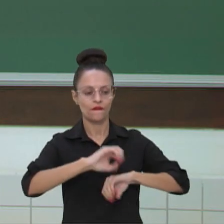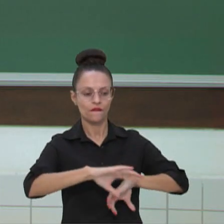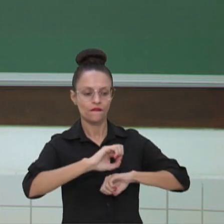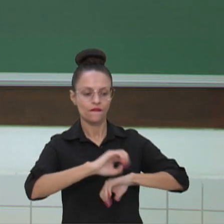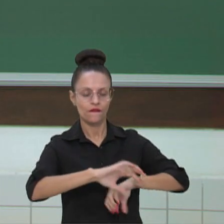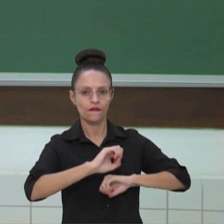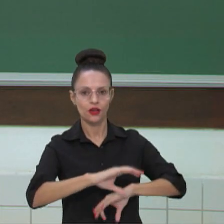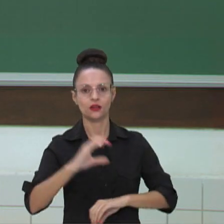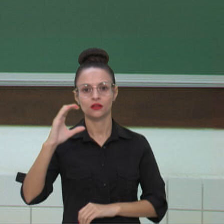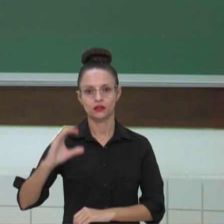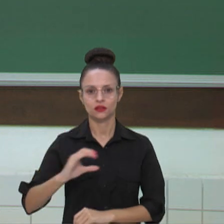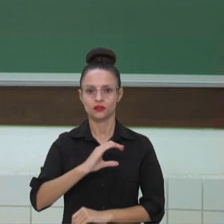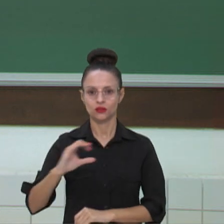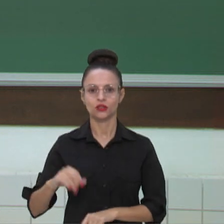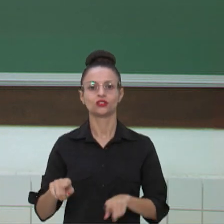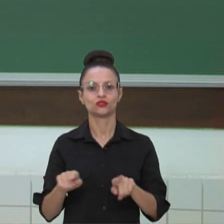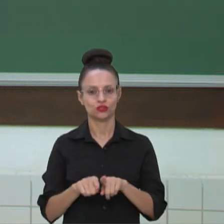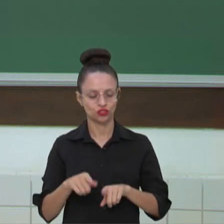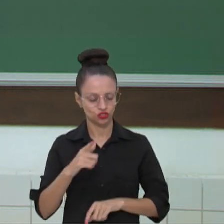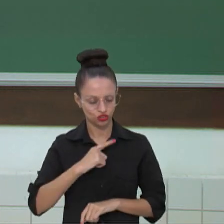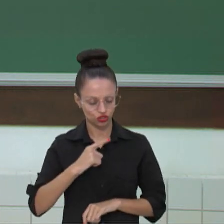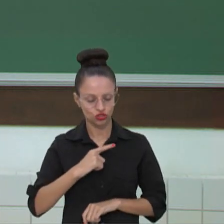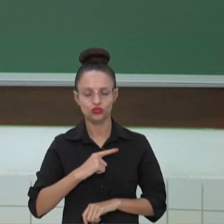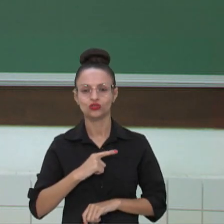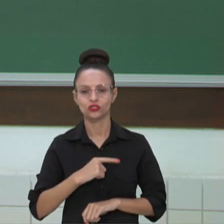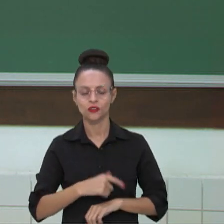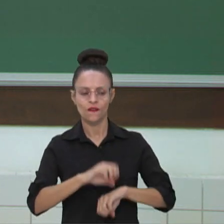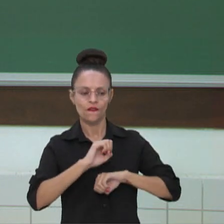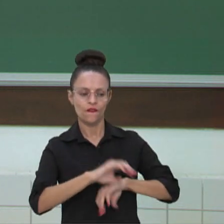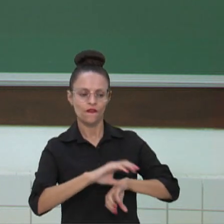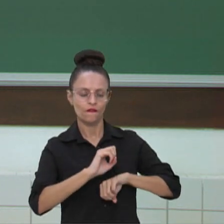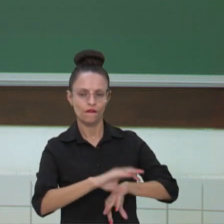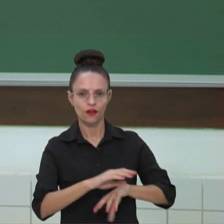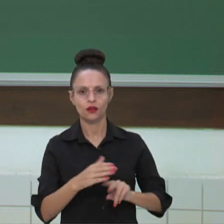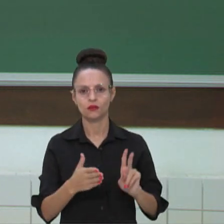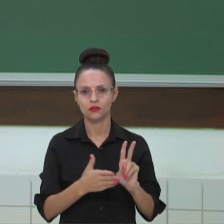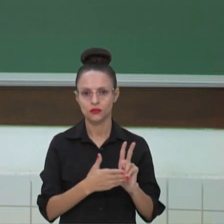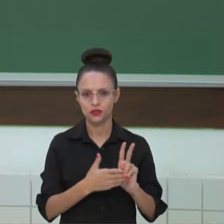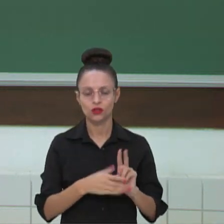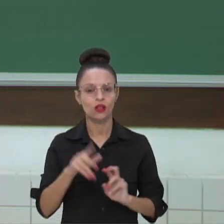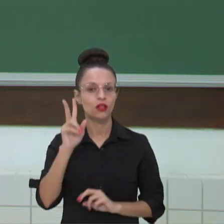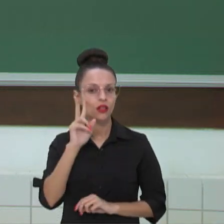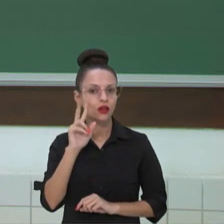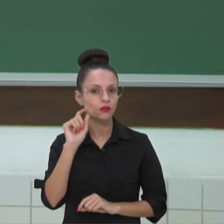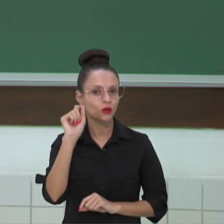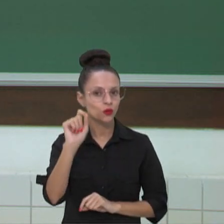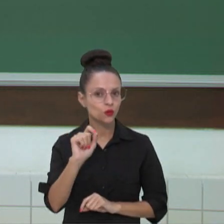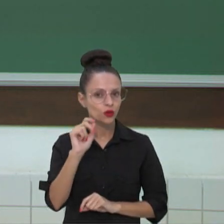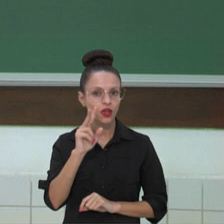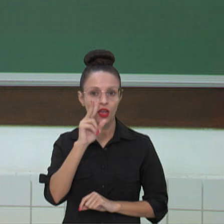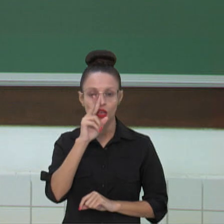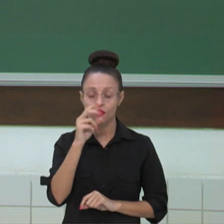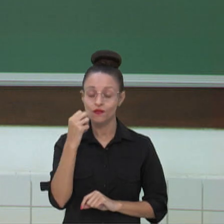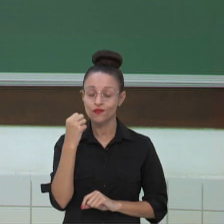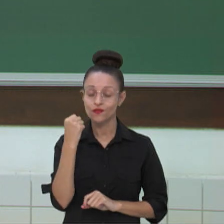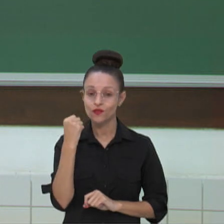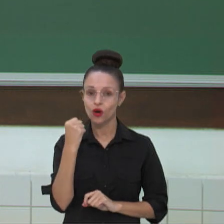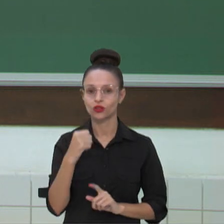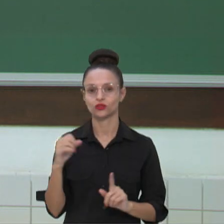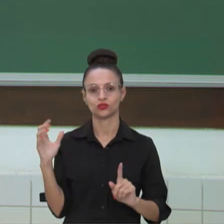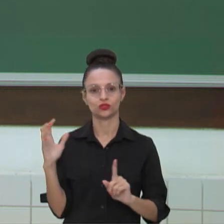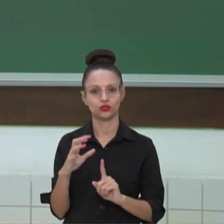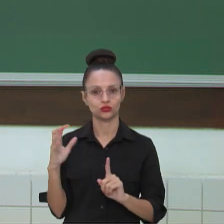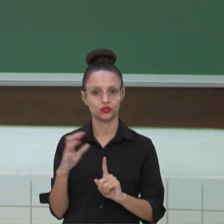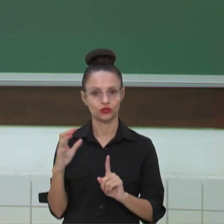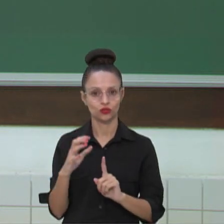cristianização. Havia tentativas de cristianizar, de catequizar esses índios. Lembra? Forte presença e forte influência